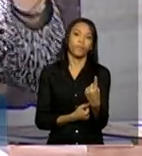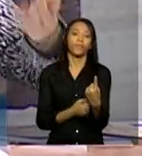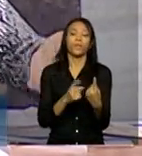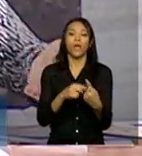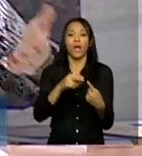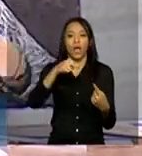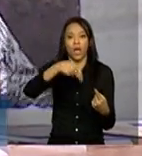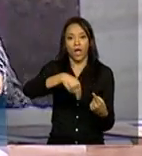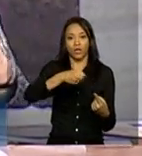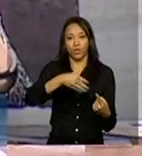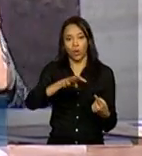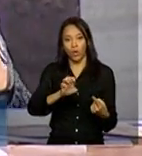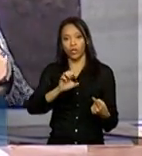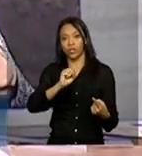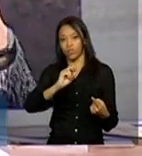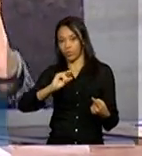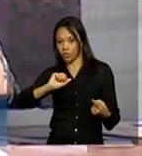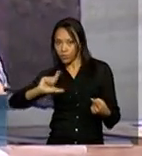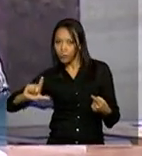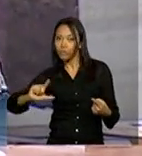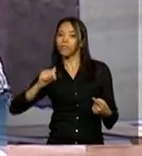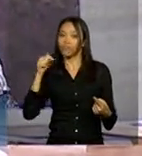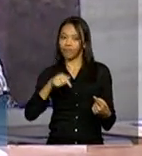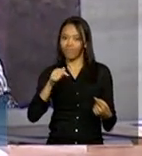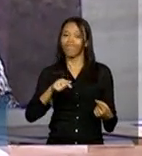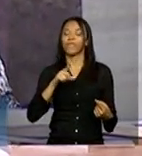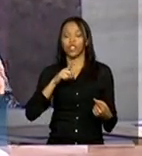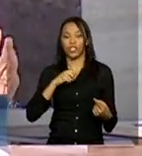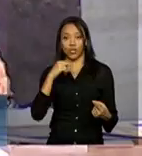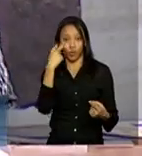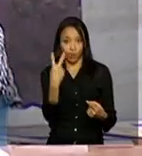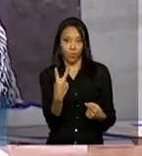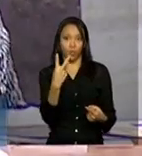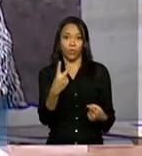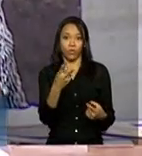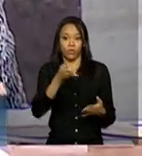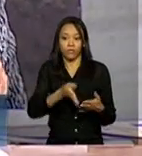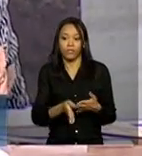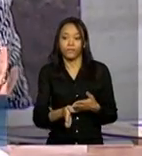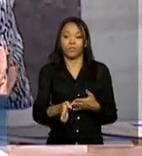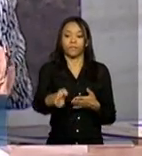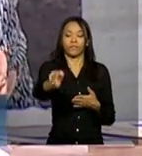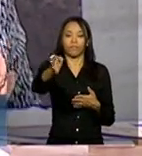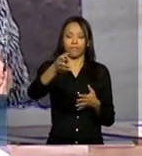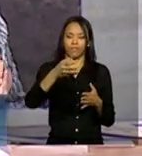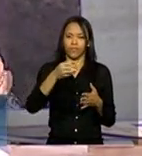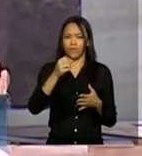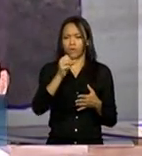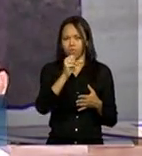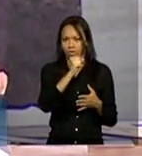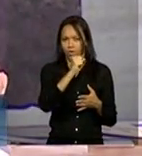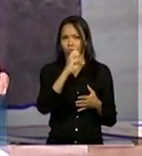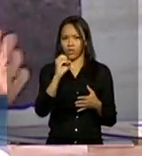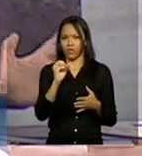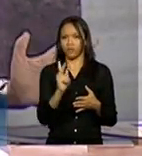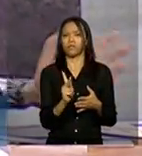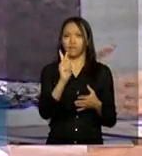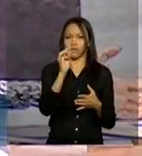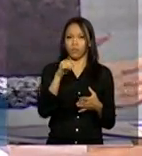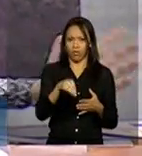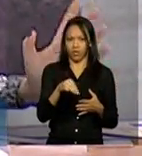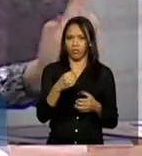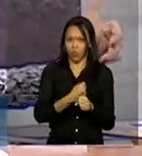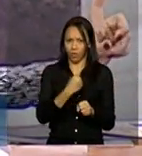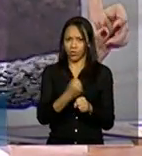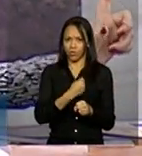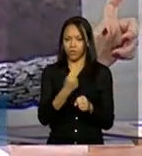que terminou, nós tínhamos simultaneamente dois trechos de cerca de 800 quilômetros, cada um,